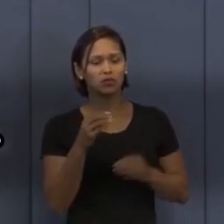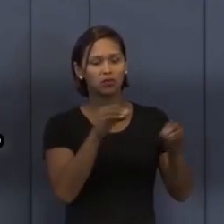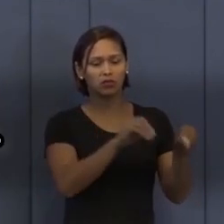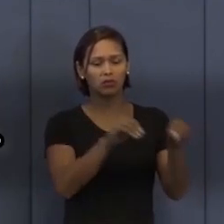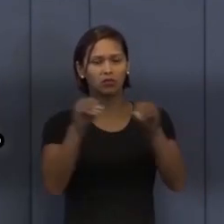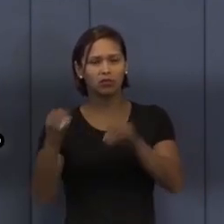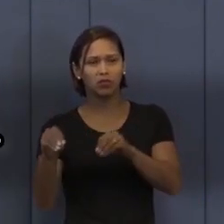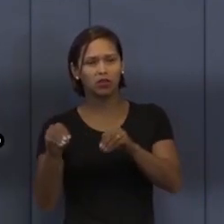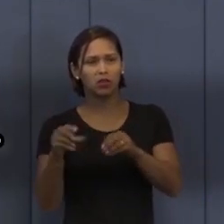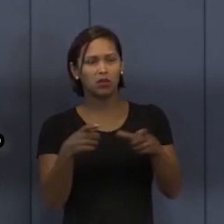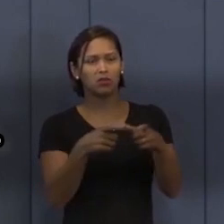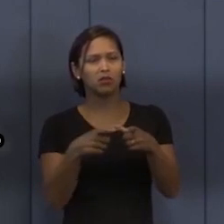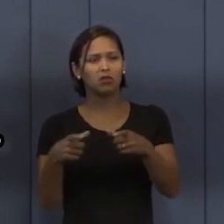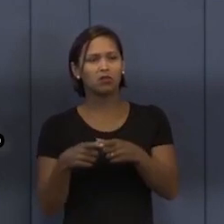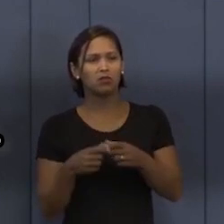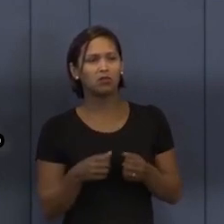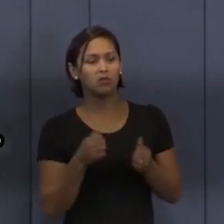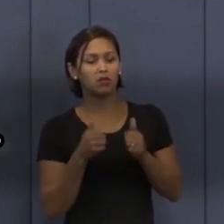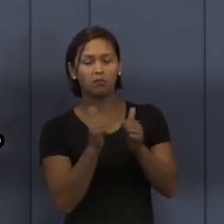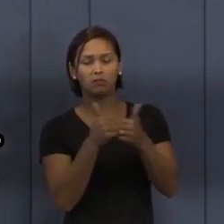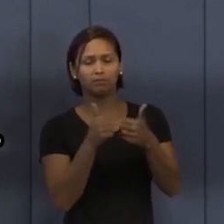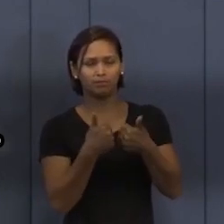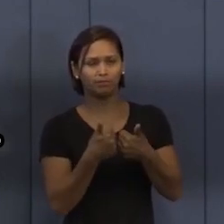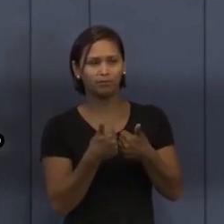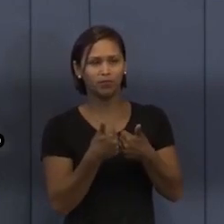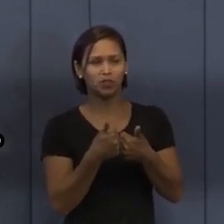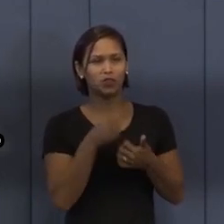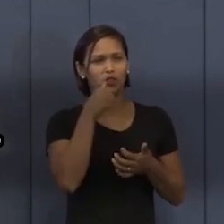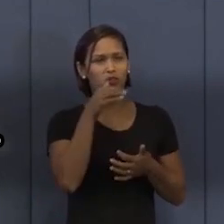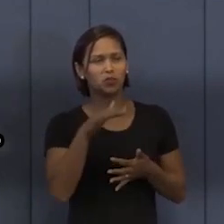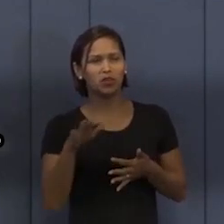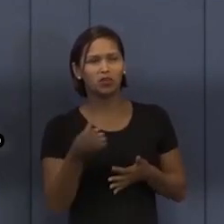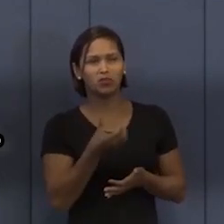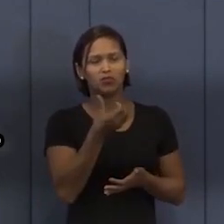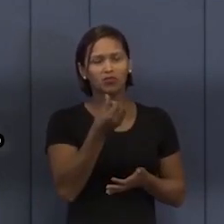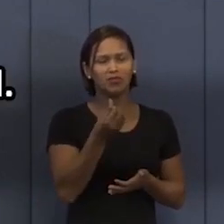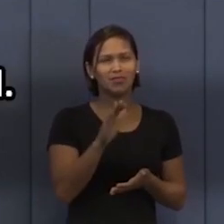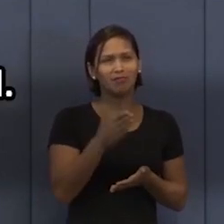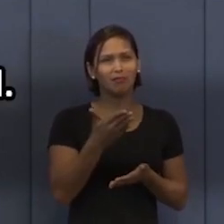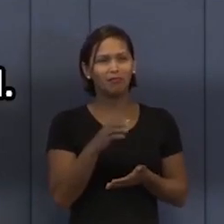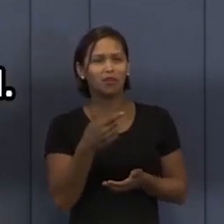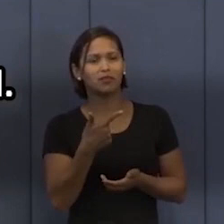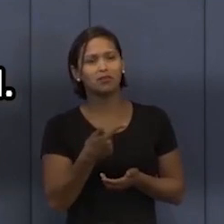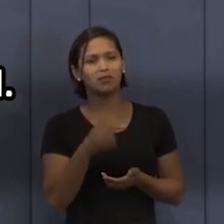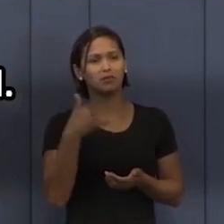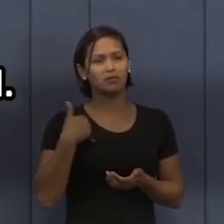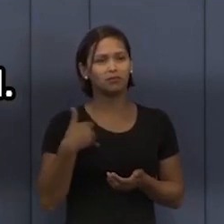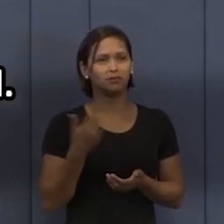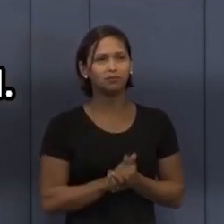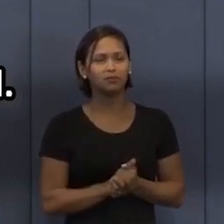E um dia eu estava indo de um local para o outro, em Jerusalém, peguei um ônibus. Tinha um menino de